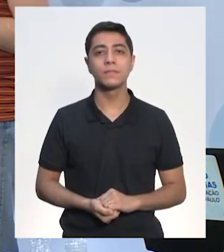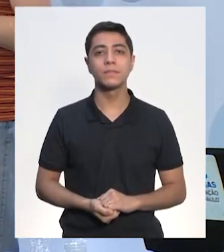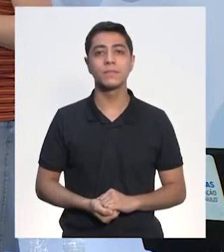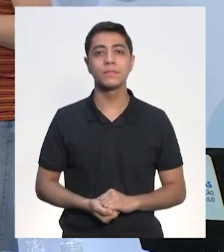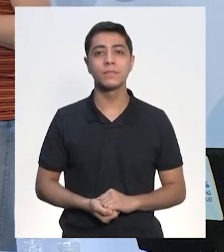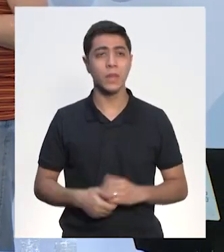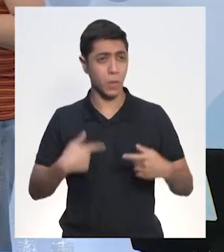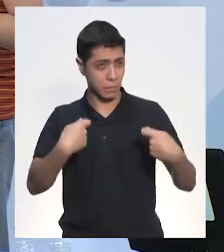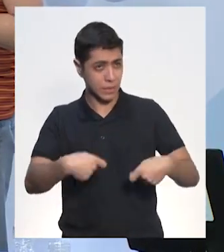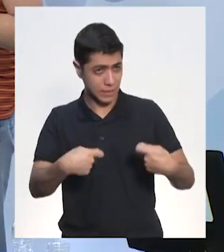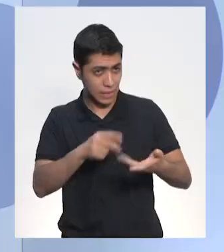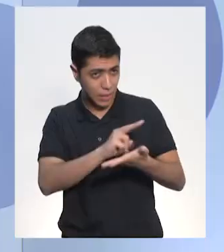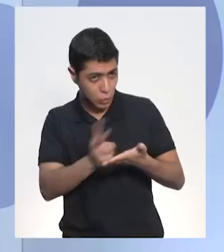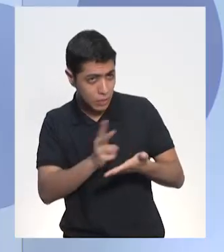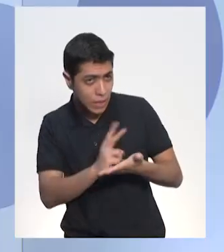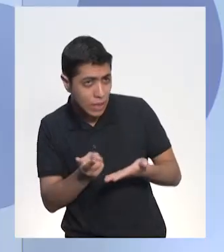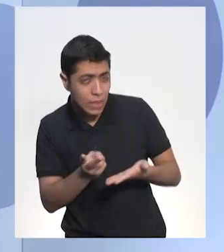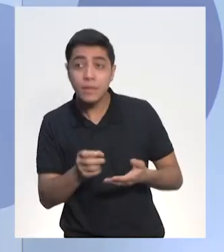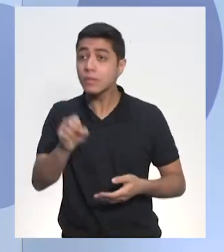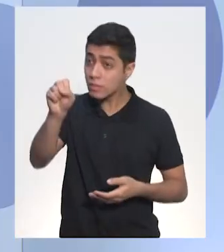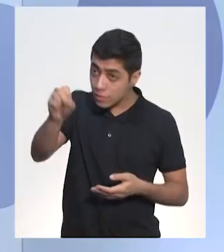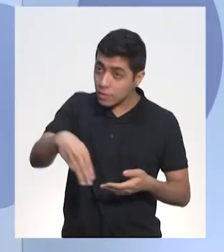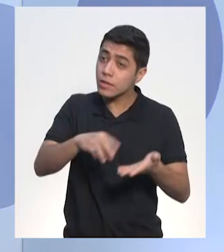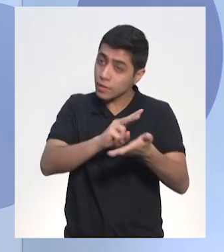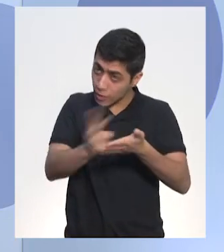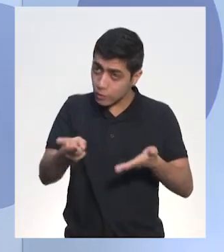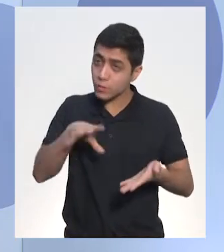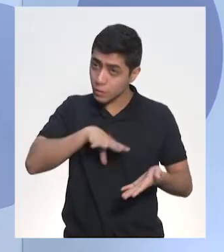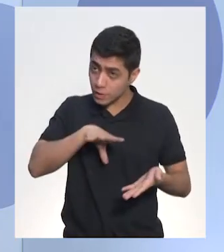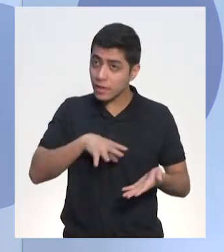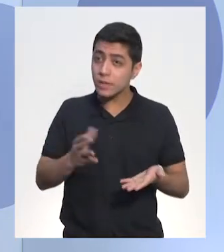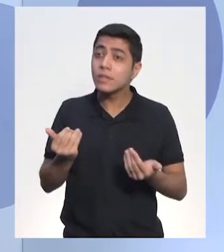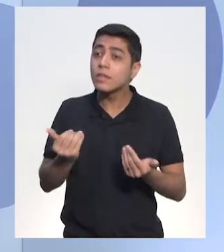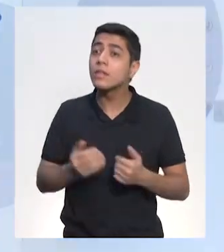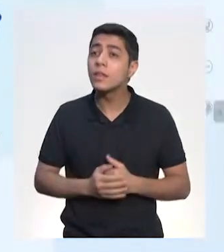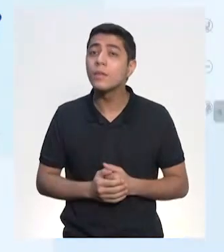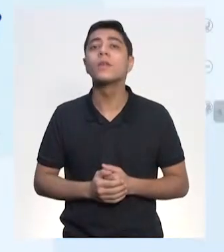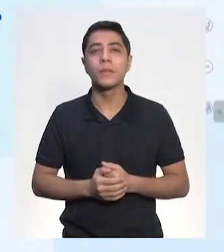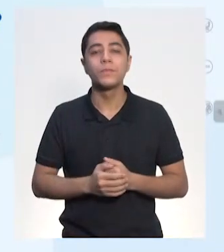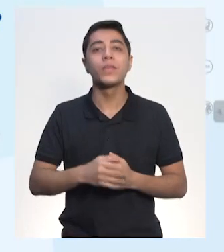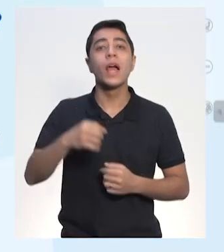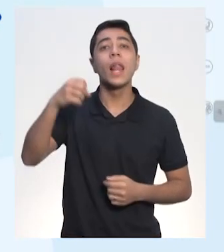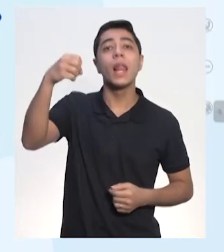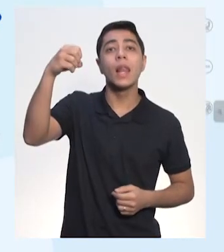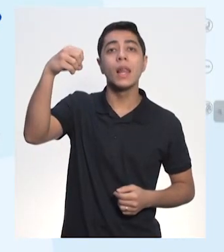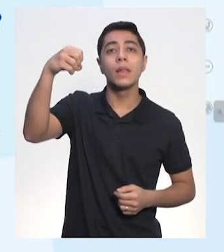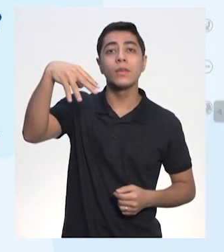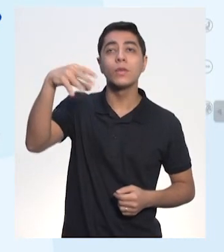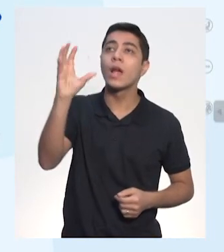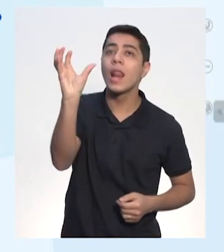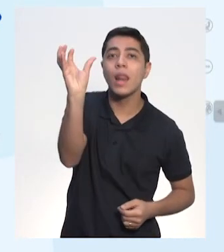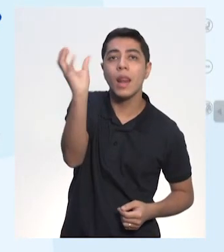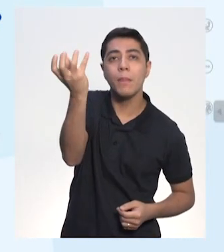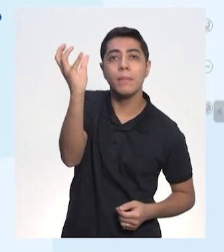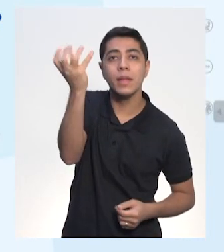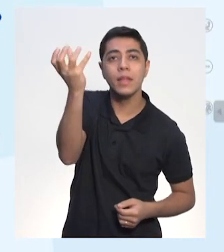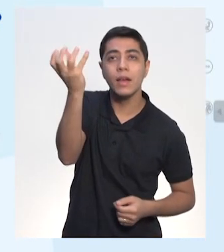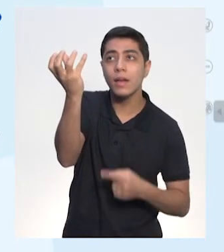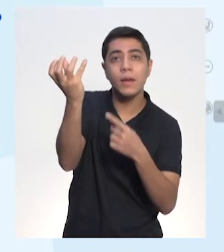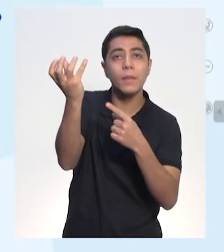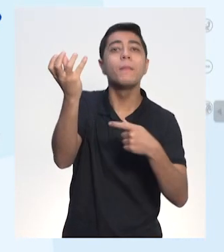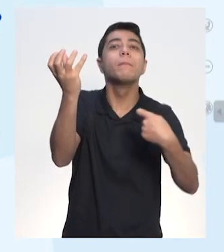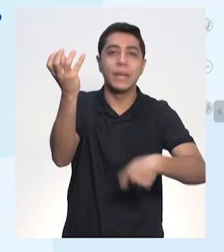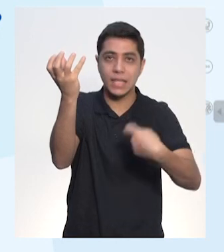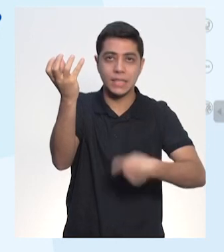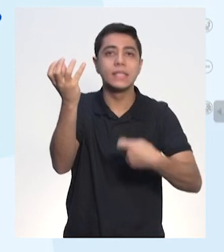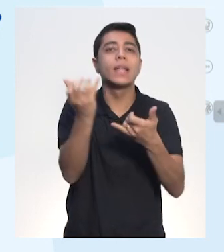Para traduzir? Sim, por favor. As lâmpadas elétricas precisam de eletricidade para gerar uma energia